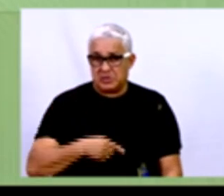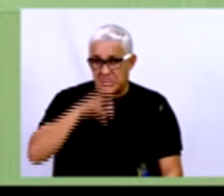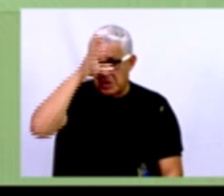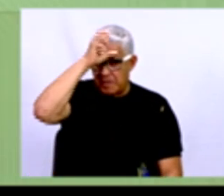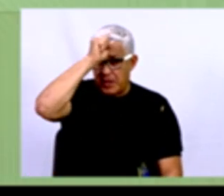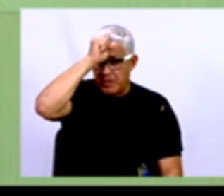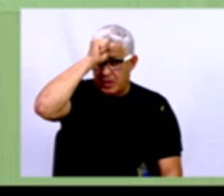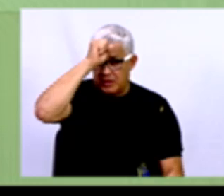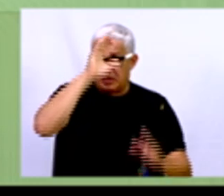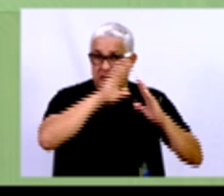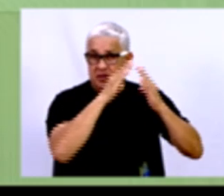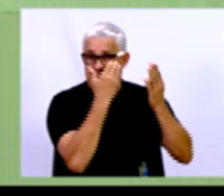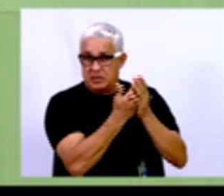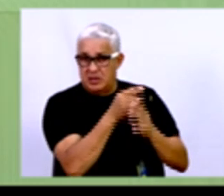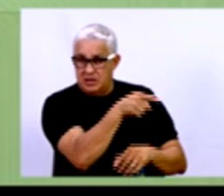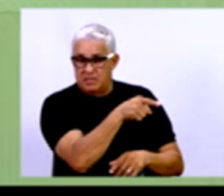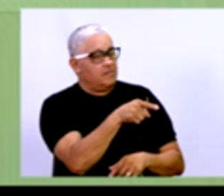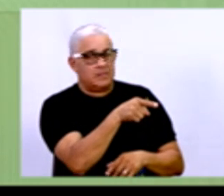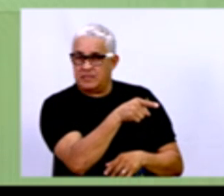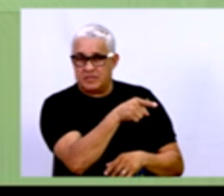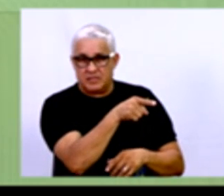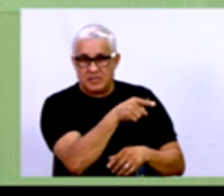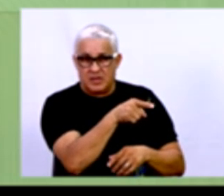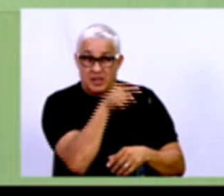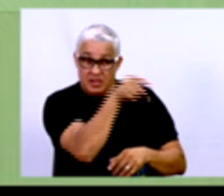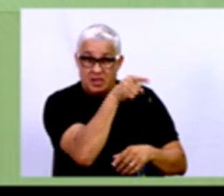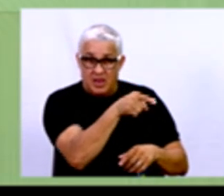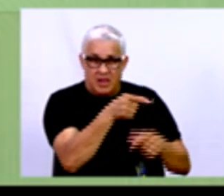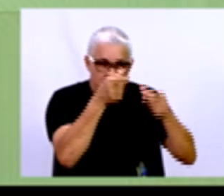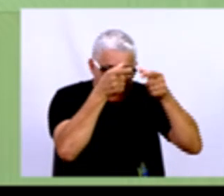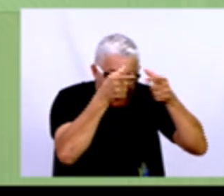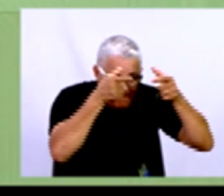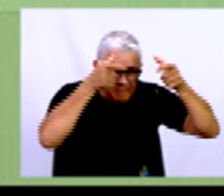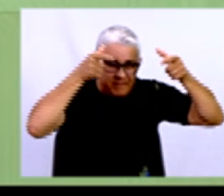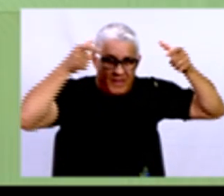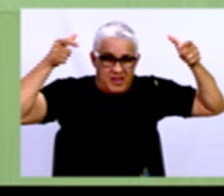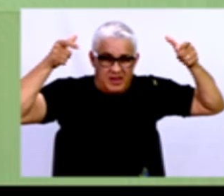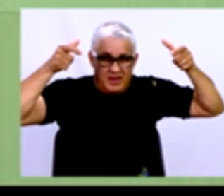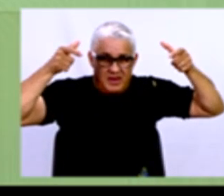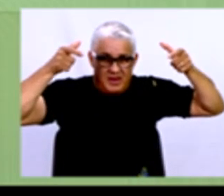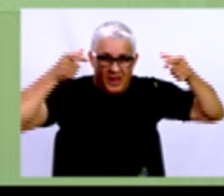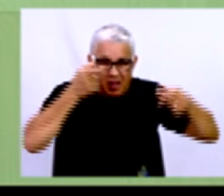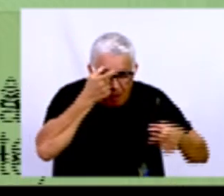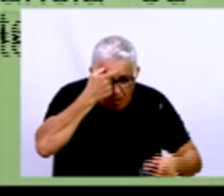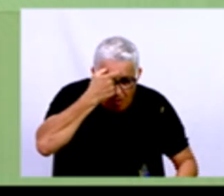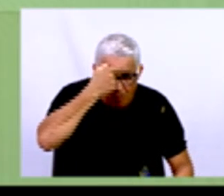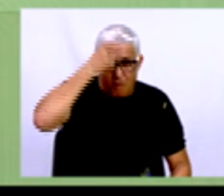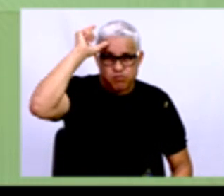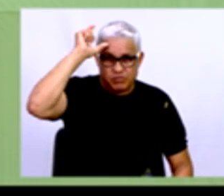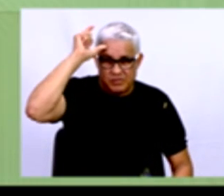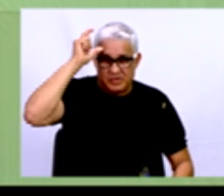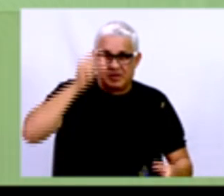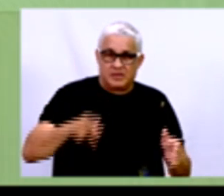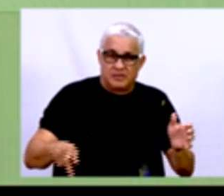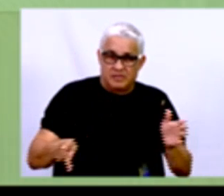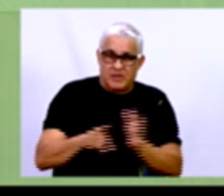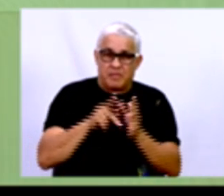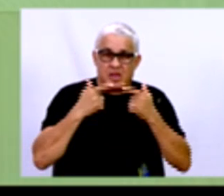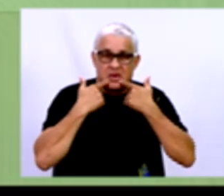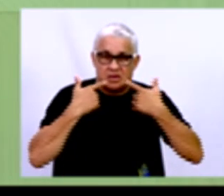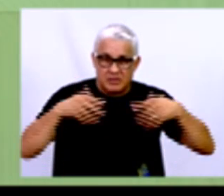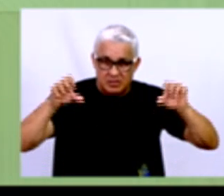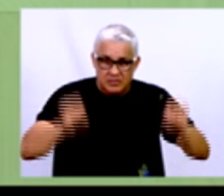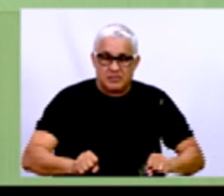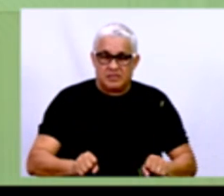na escola, e sim ampliamos a nossa bagagem linguística. Não confunda erro